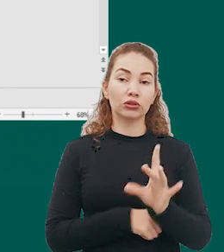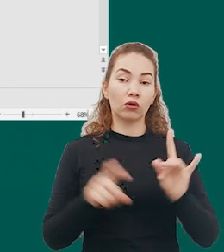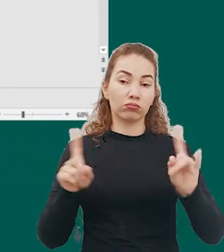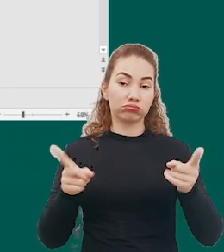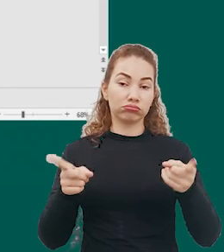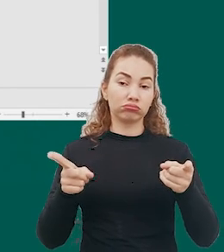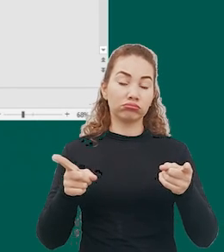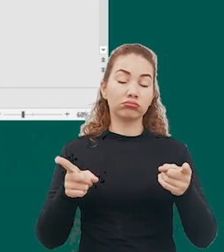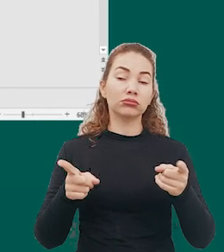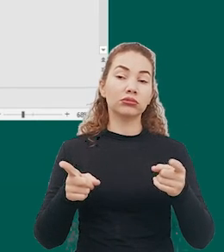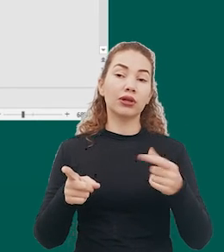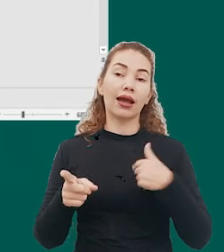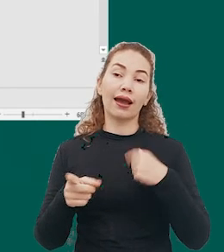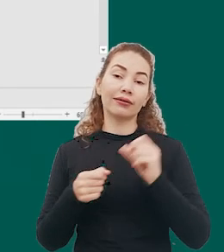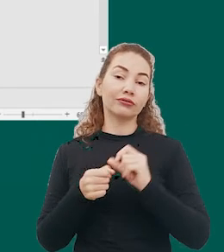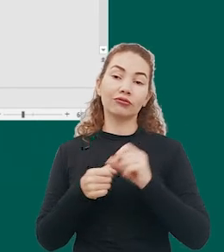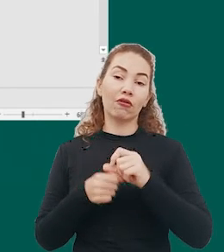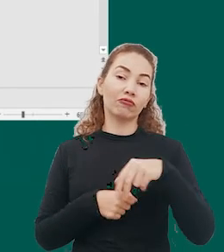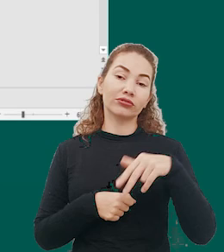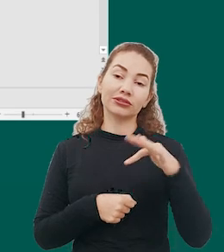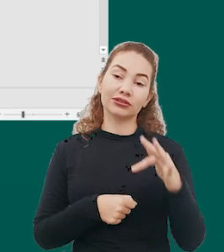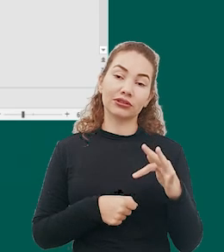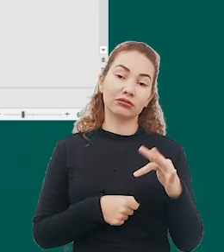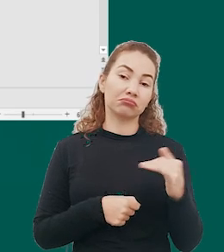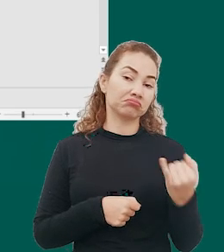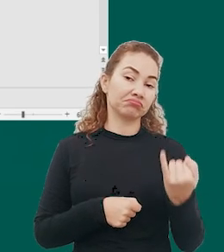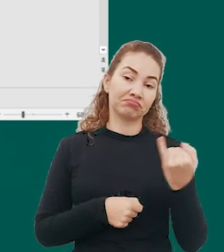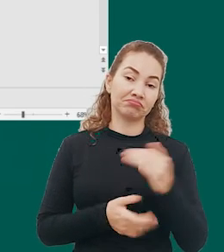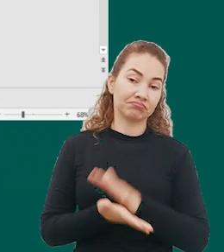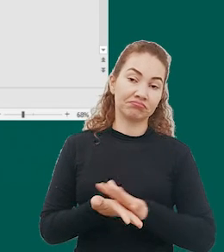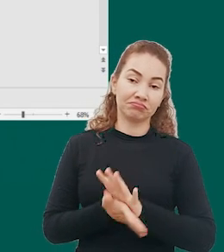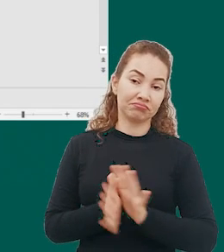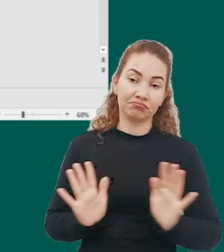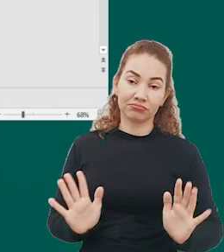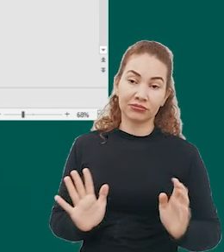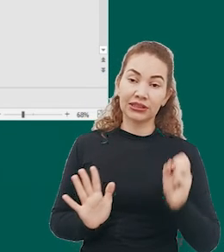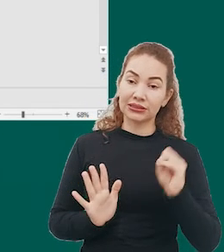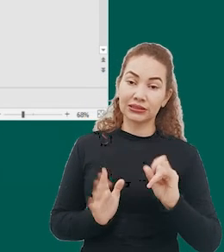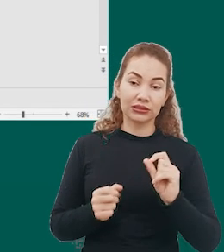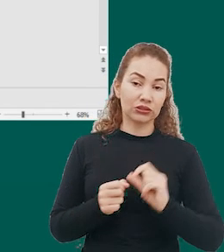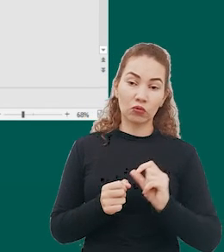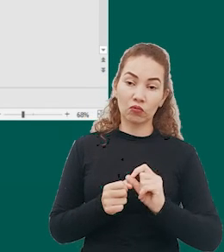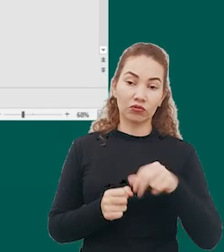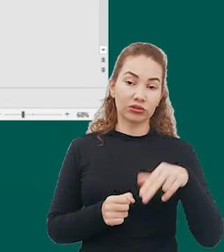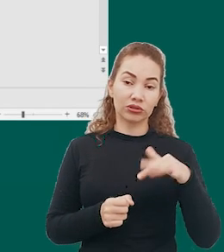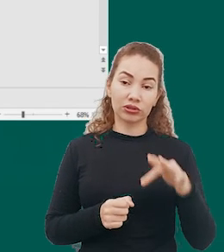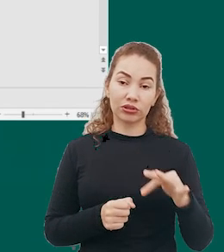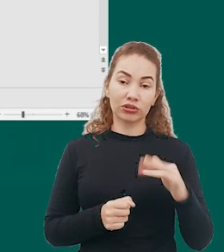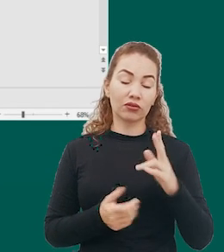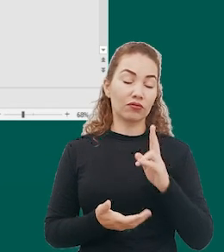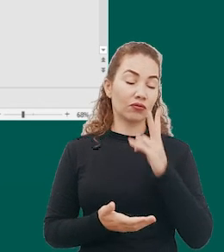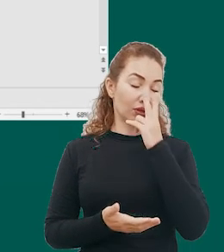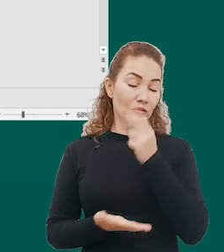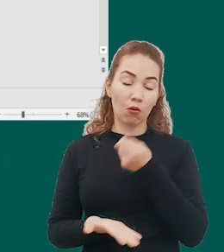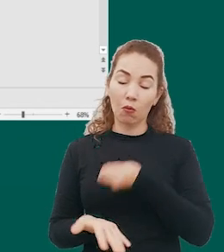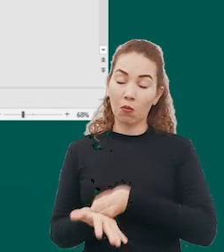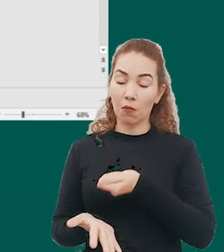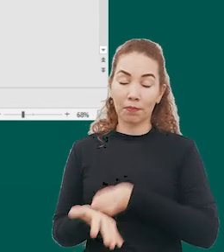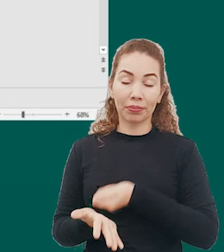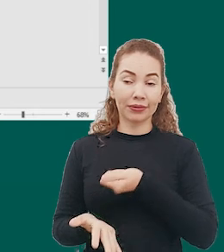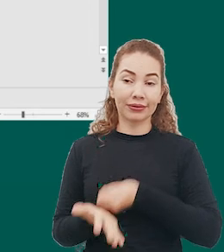aqui. Ah, mas eu não emiti nota. Não importa. Se não emitiu nota, mesmo assim está obrigado